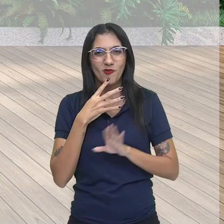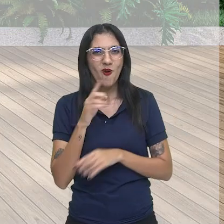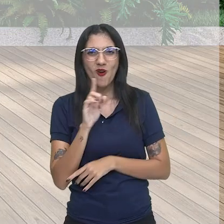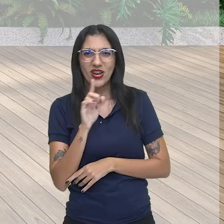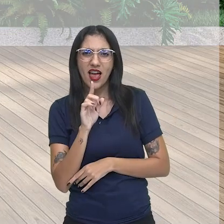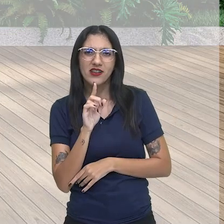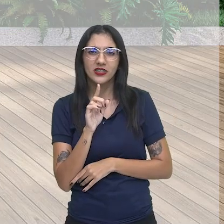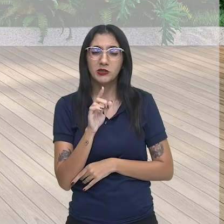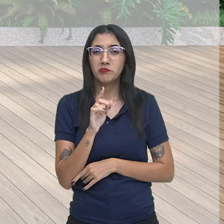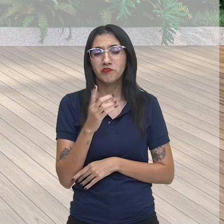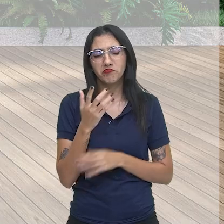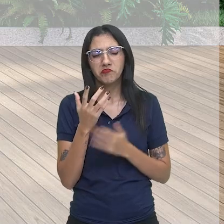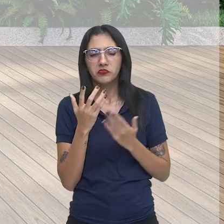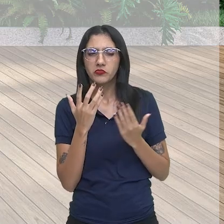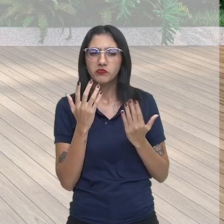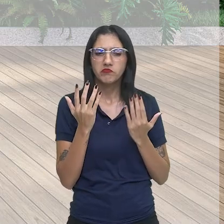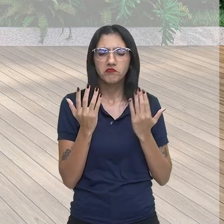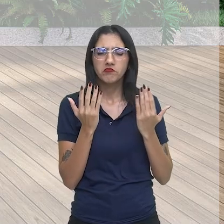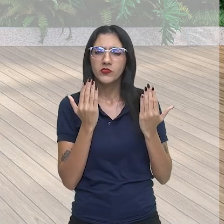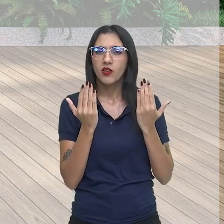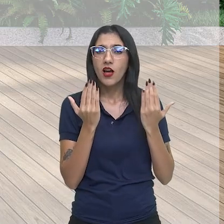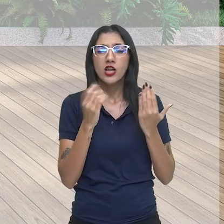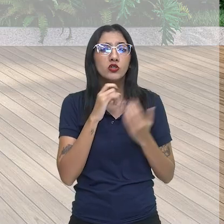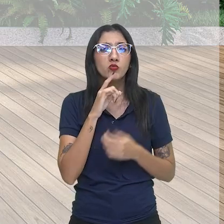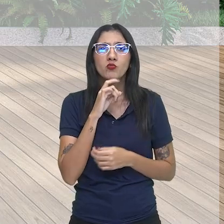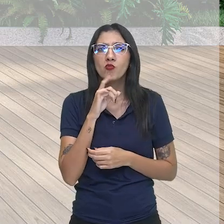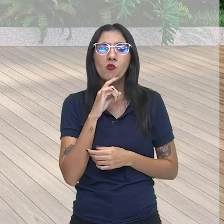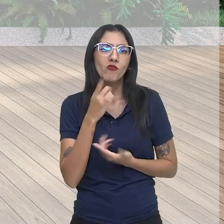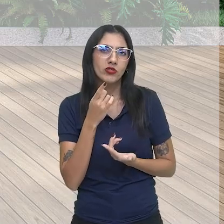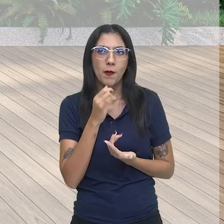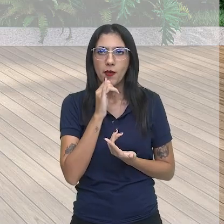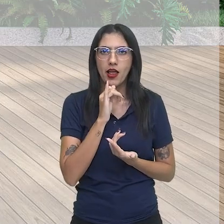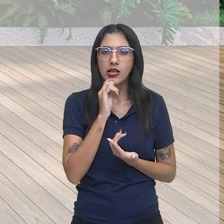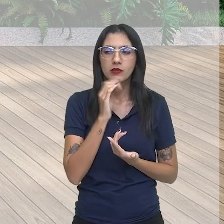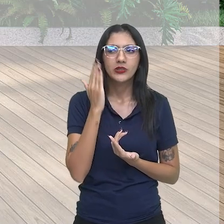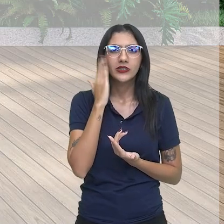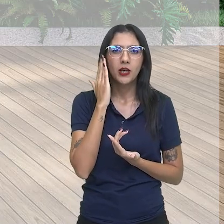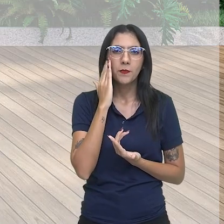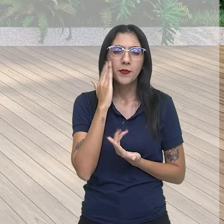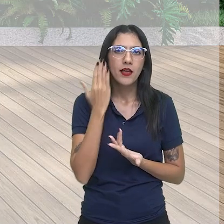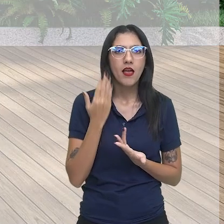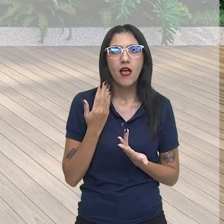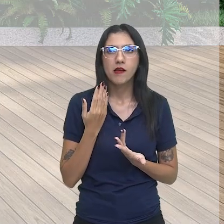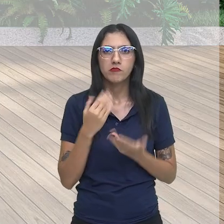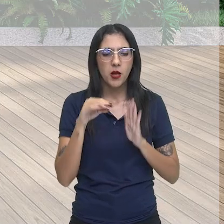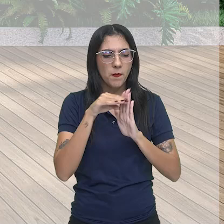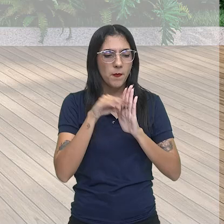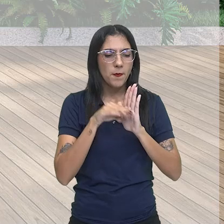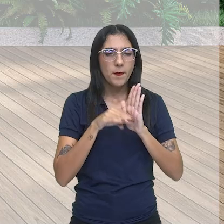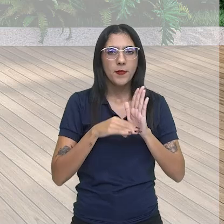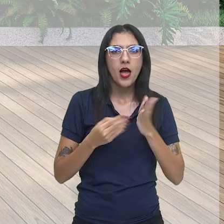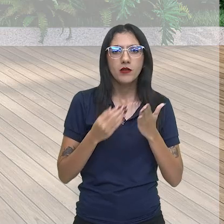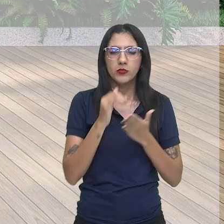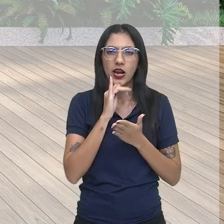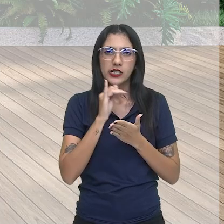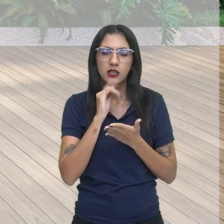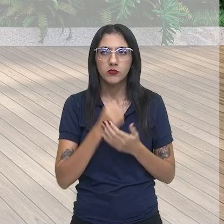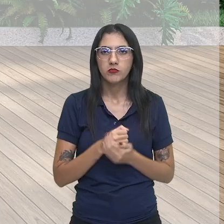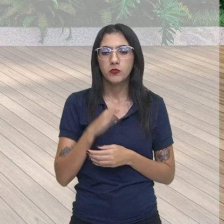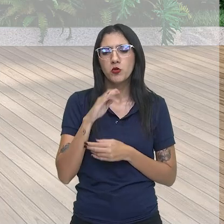não vai, né, saber, por exemplo, uma receita de bolo. Uma receita,